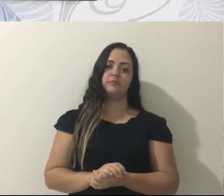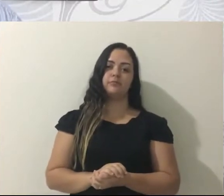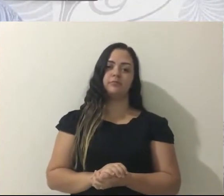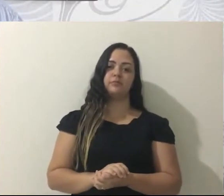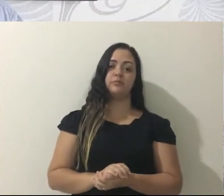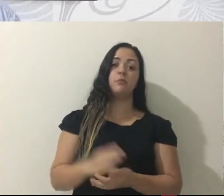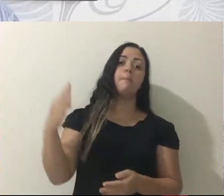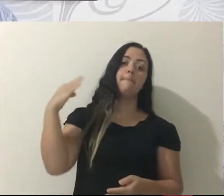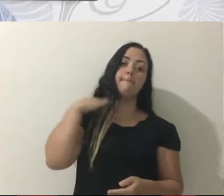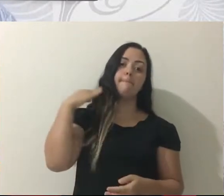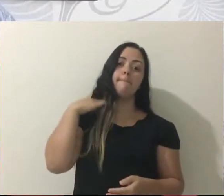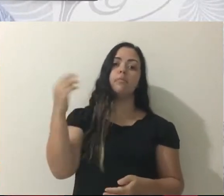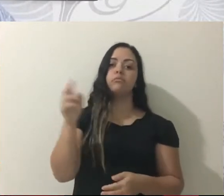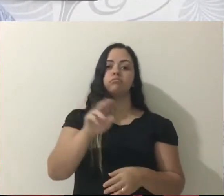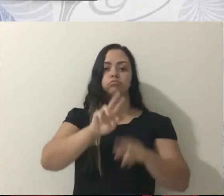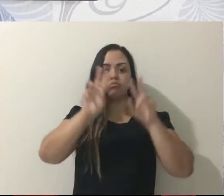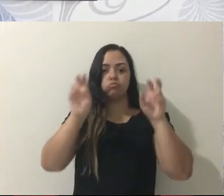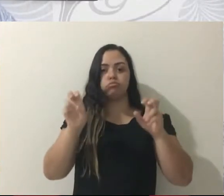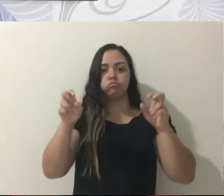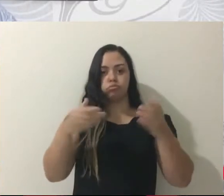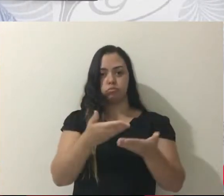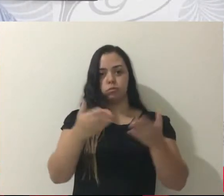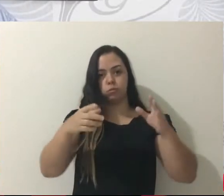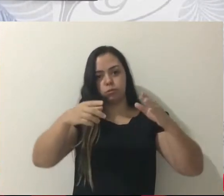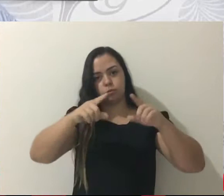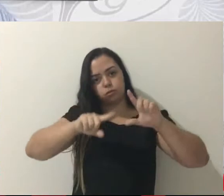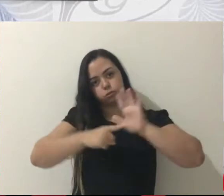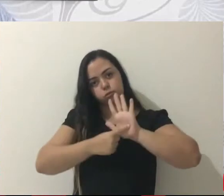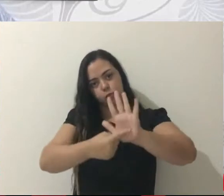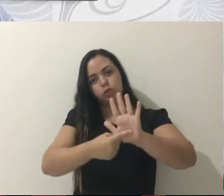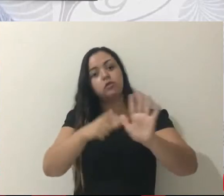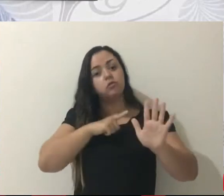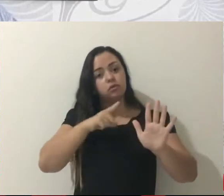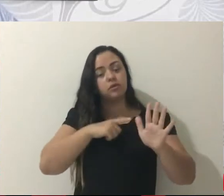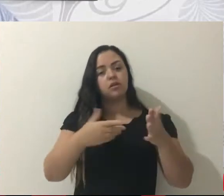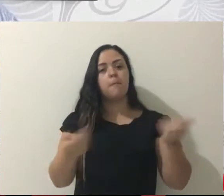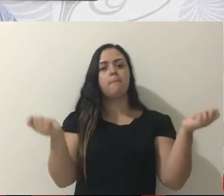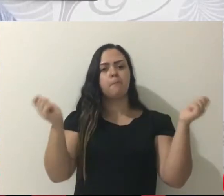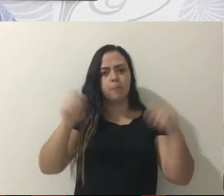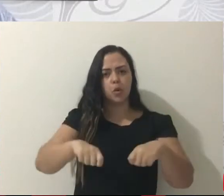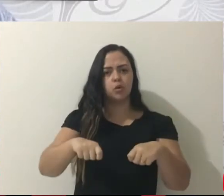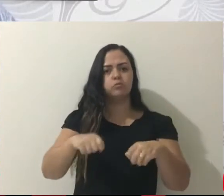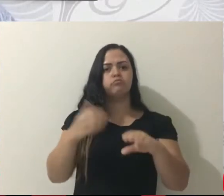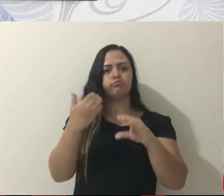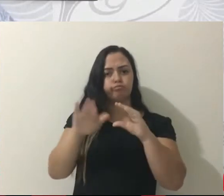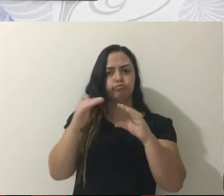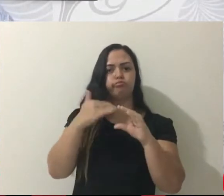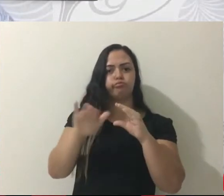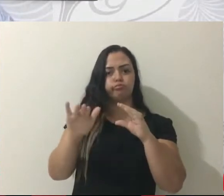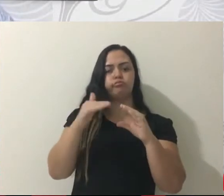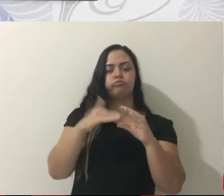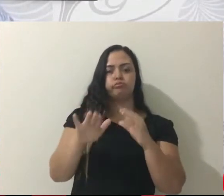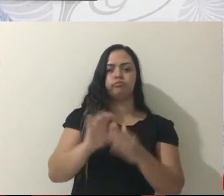contas da igreja vão aparecer agora na tela e você tem a oportunidade de fazer a tua oferta virtual de maneira